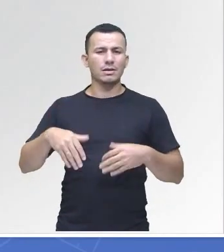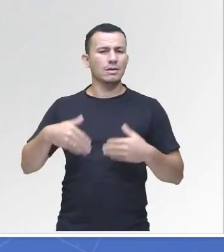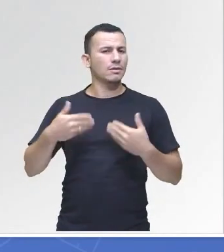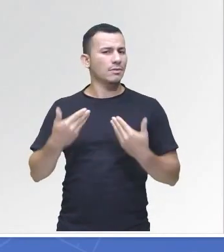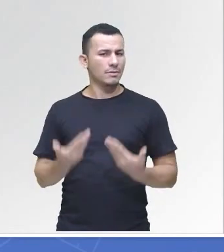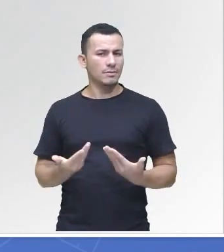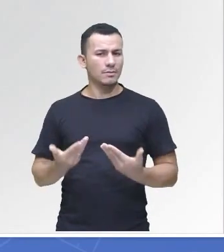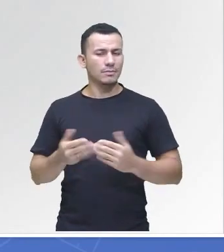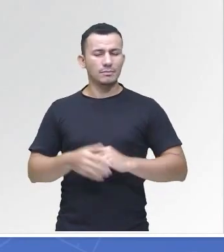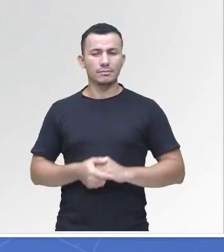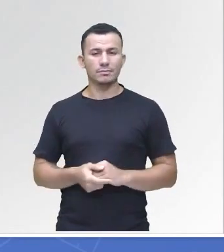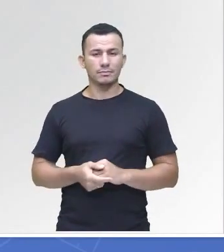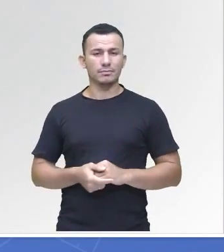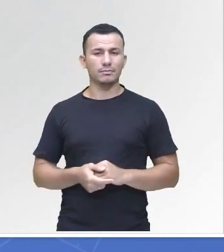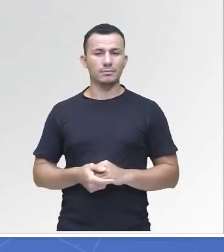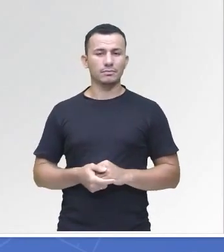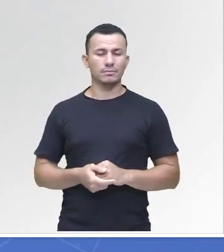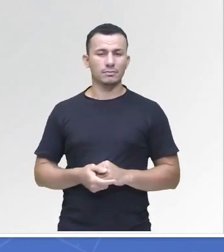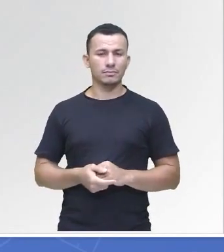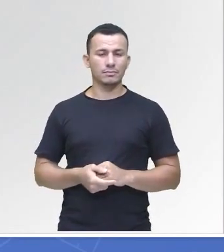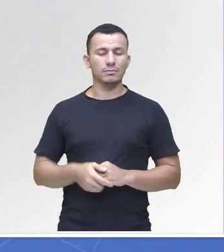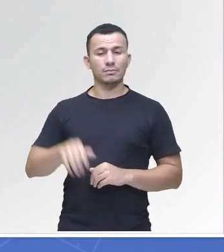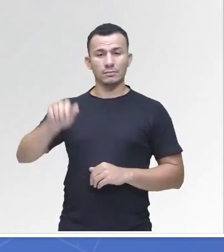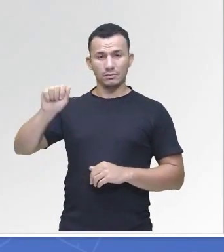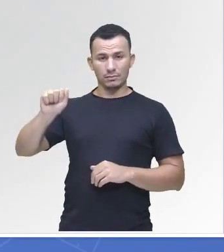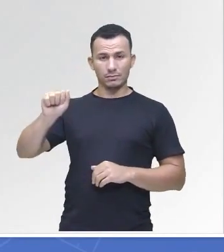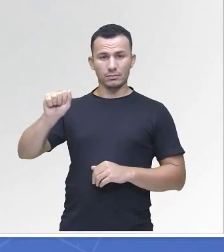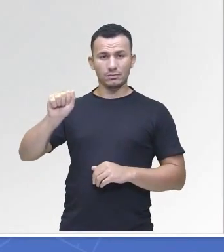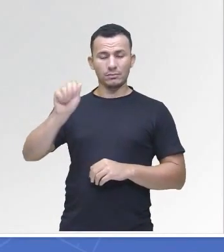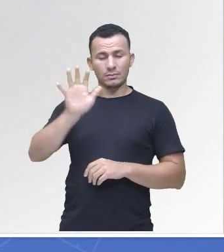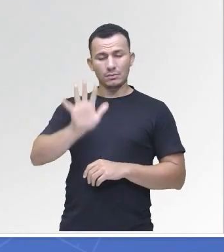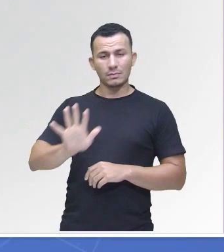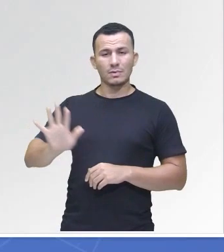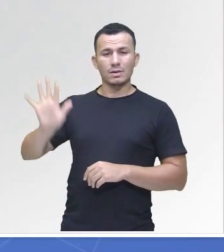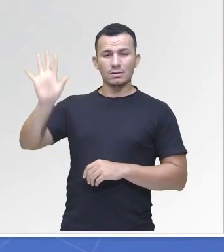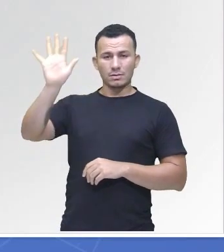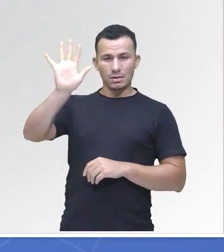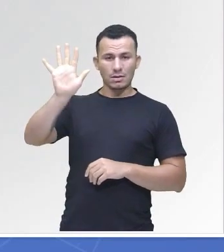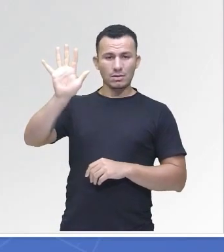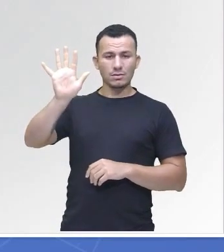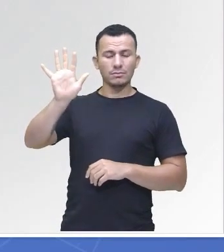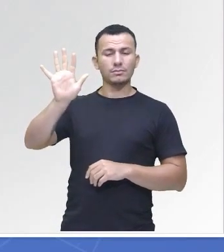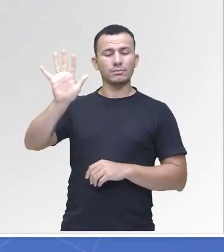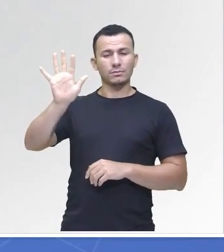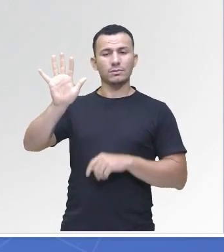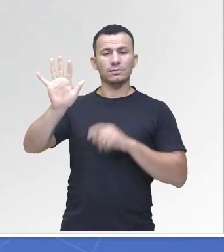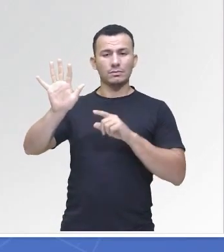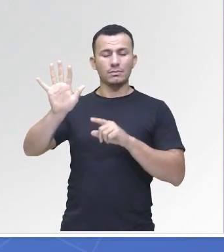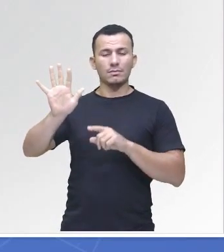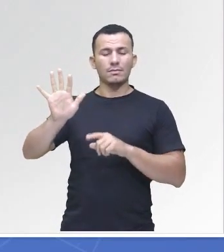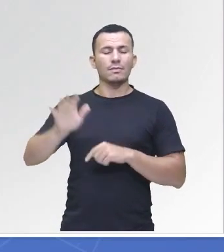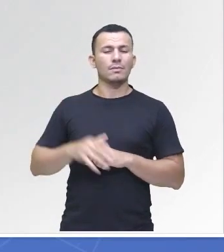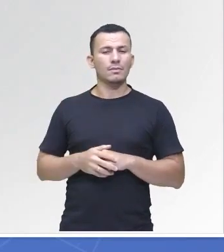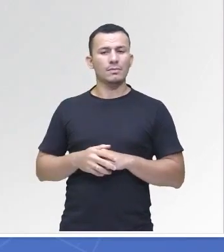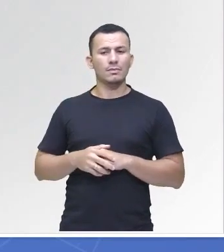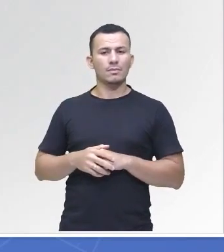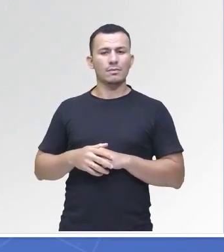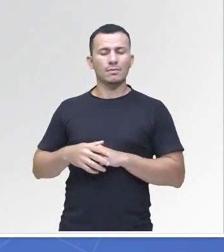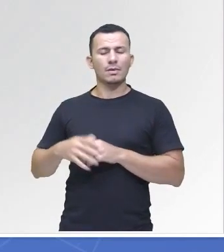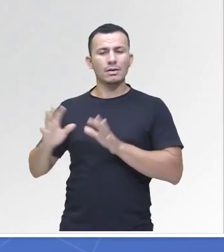letra A, né? O nacionalismo eslavo, como a gente vai ver aí no nosso gabarito, aliado